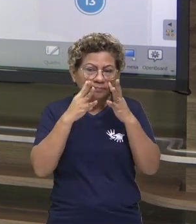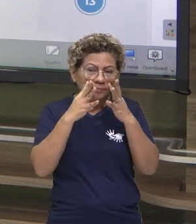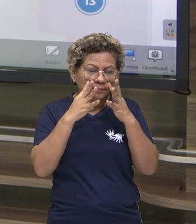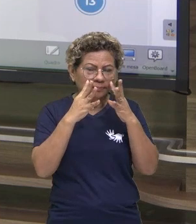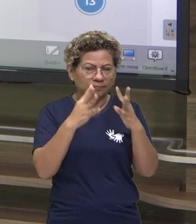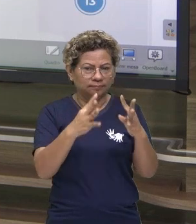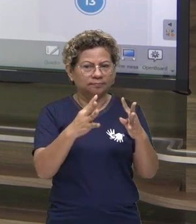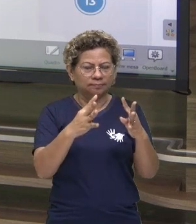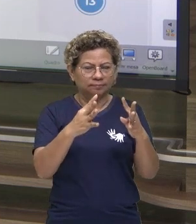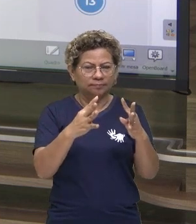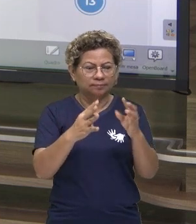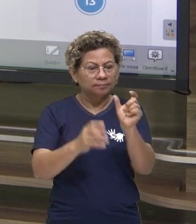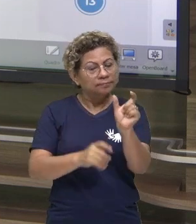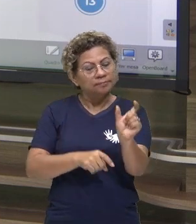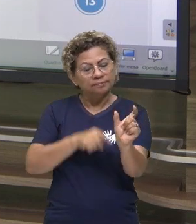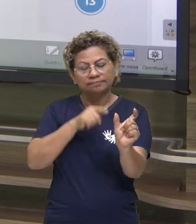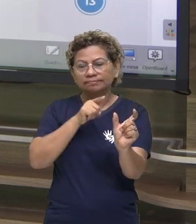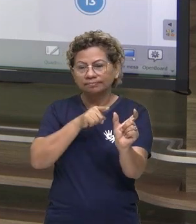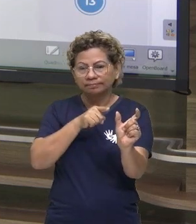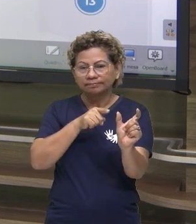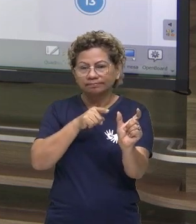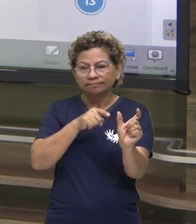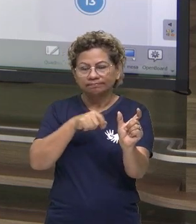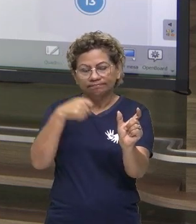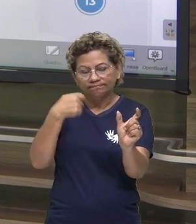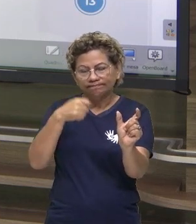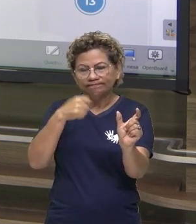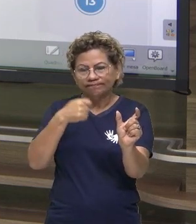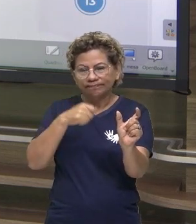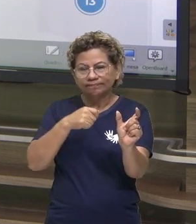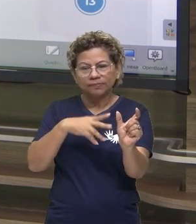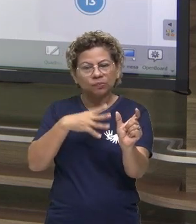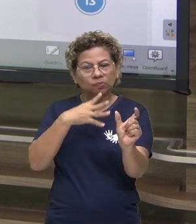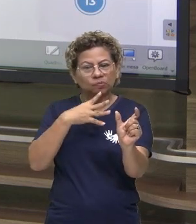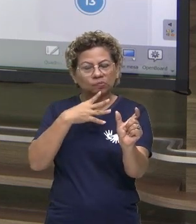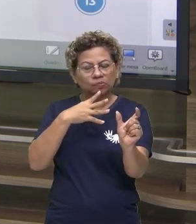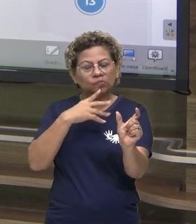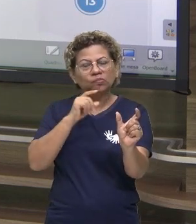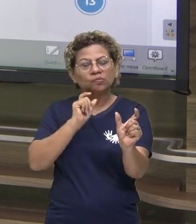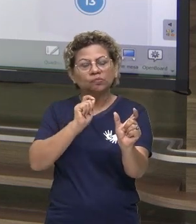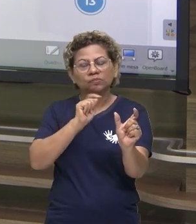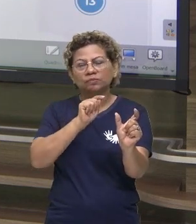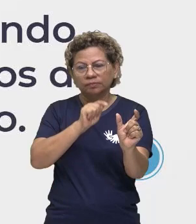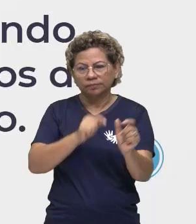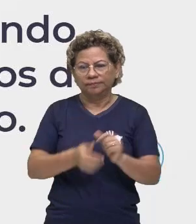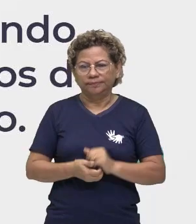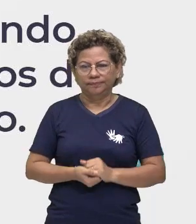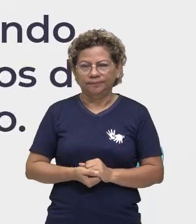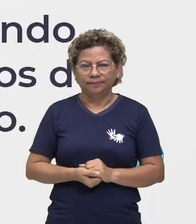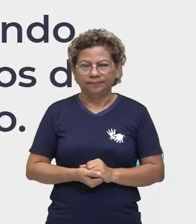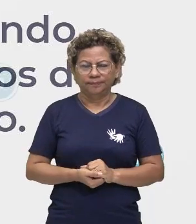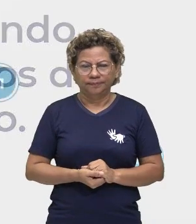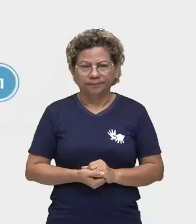nessas palavrinhas que fazem tirar de todo sentido a ideia de definição de polígono. Então, me acompanhe aí.